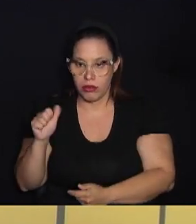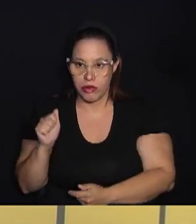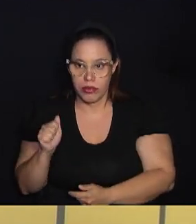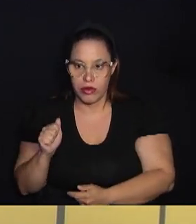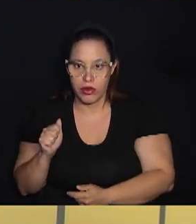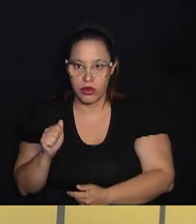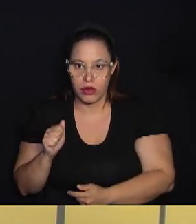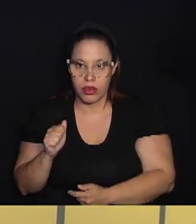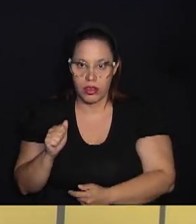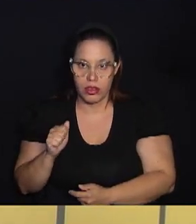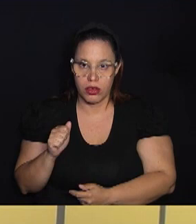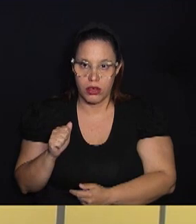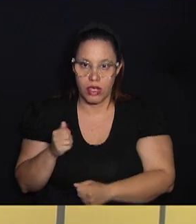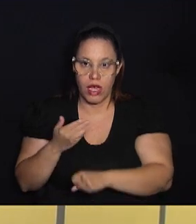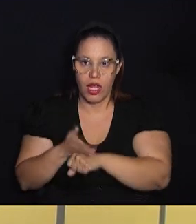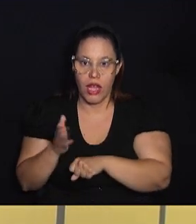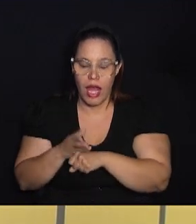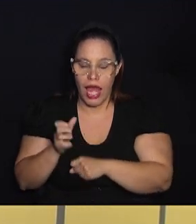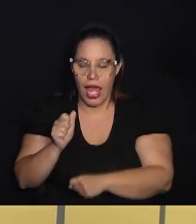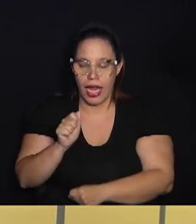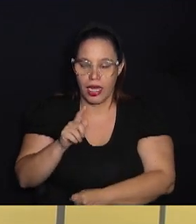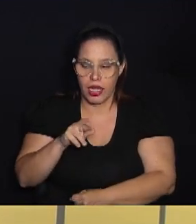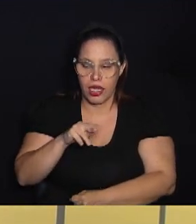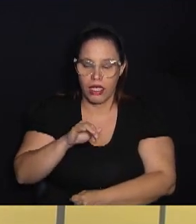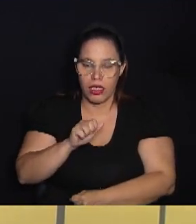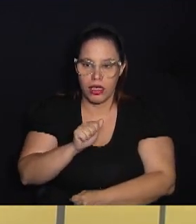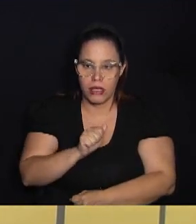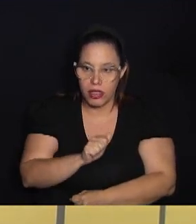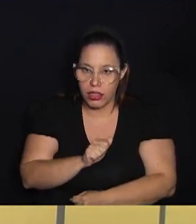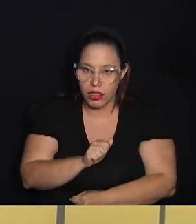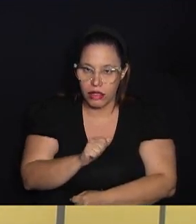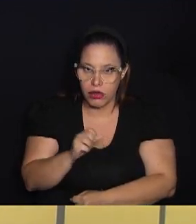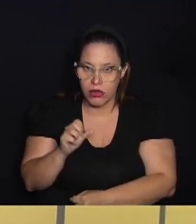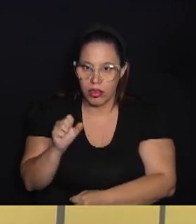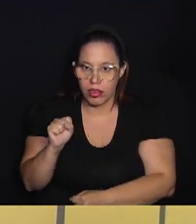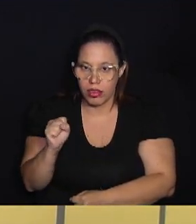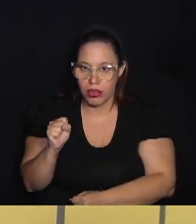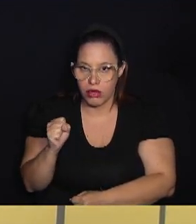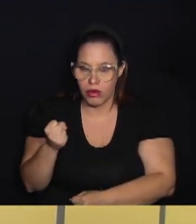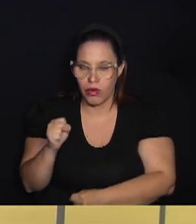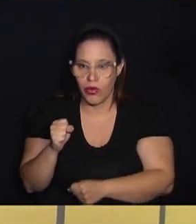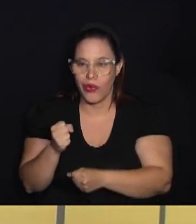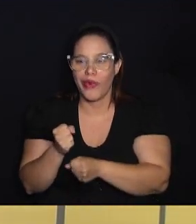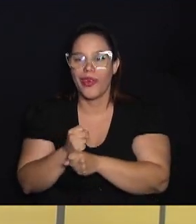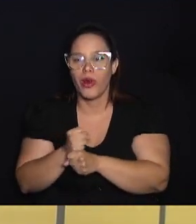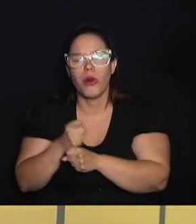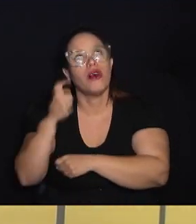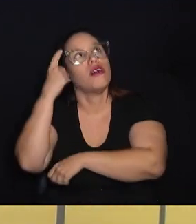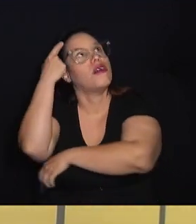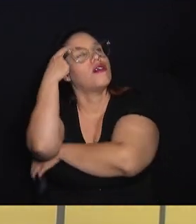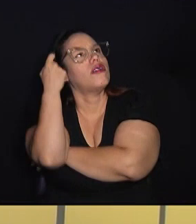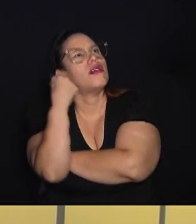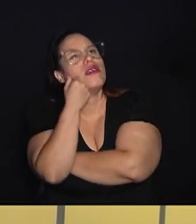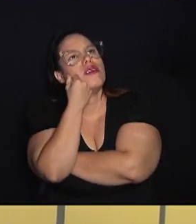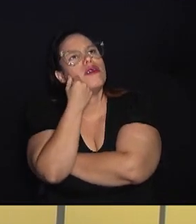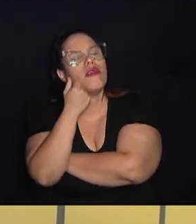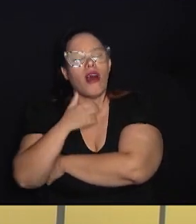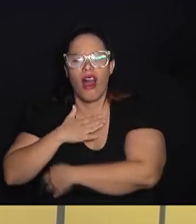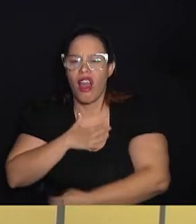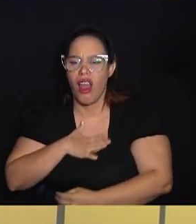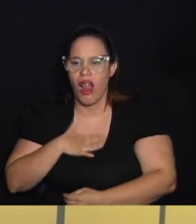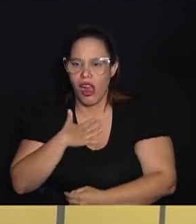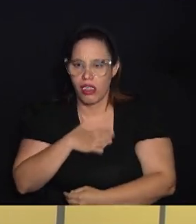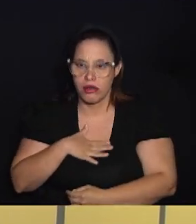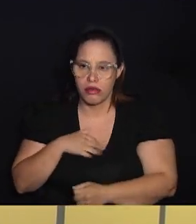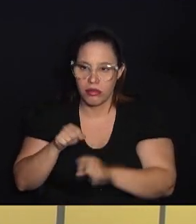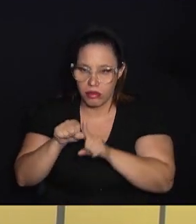astanga né eu pratico aanga há 8 anos vai fazer 8 anos tava me dando conta disso vai fazer 8 anos em agosto como a prática é